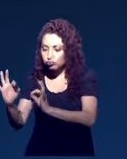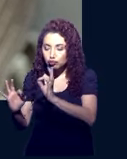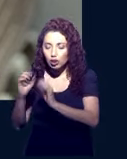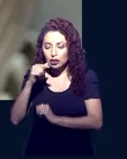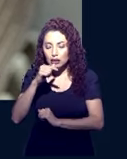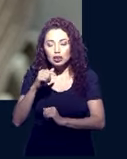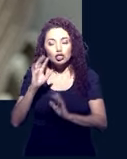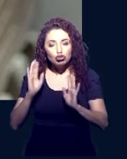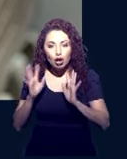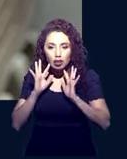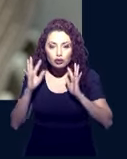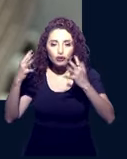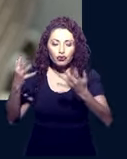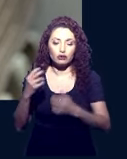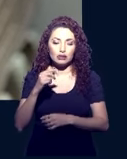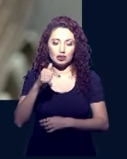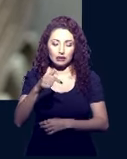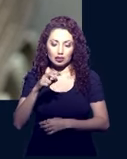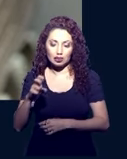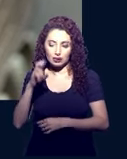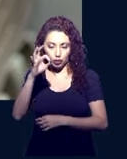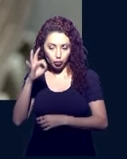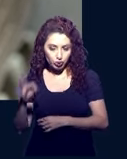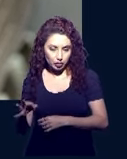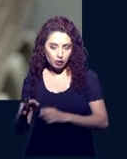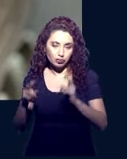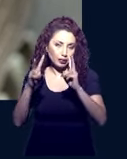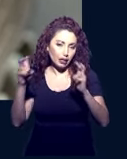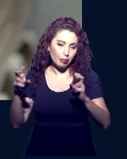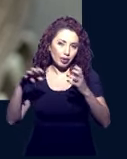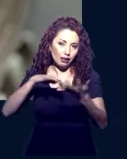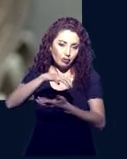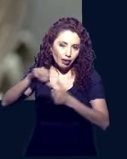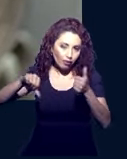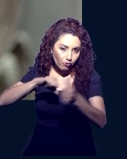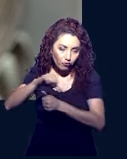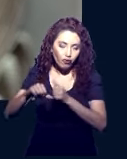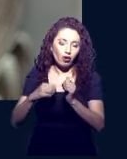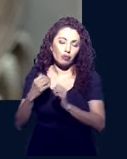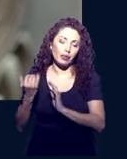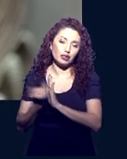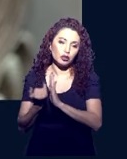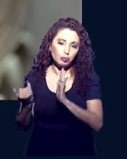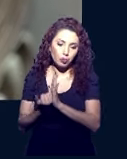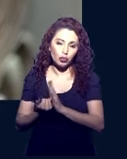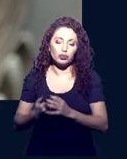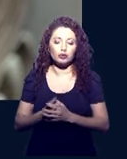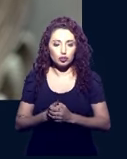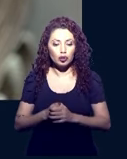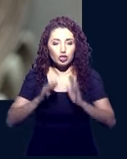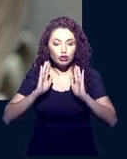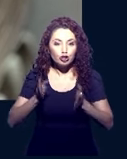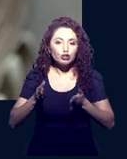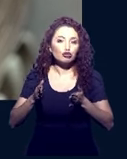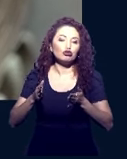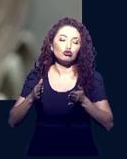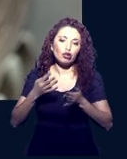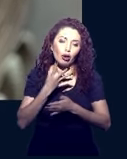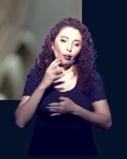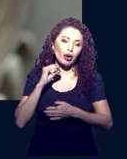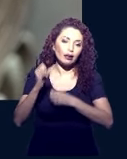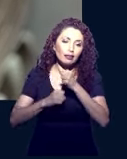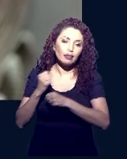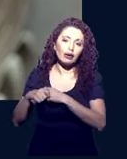75% a questão da reforma tributária enfim que como a gente já fala falou tem sido debatido há 40 anos na sua